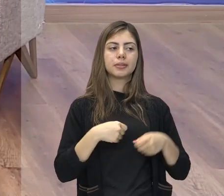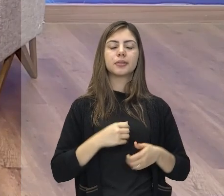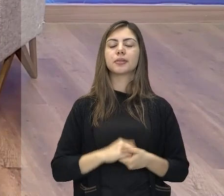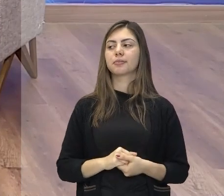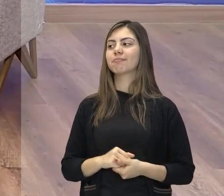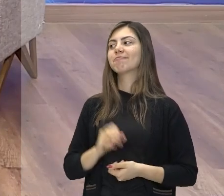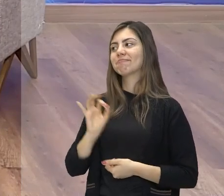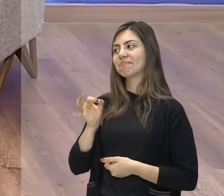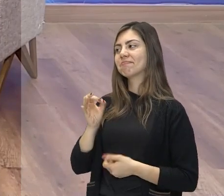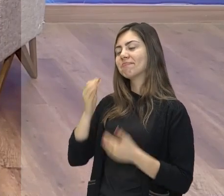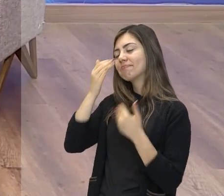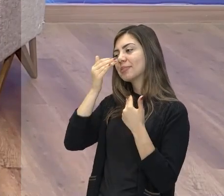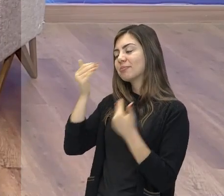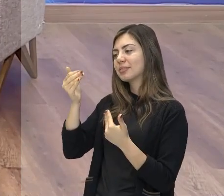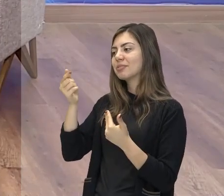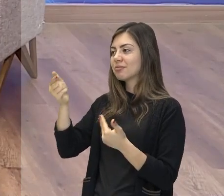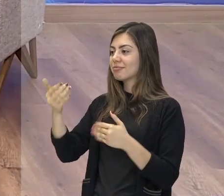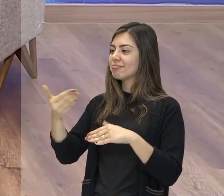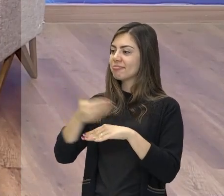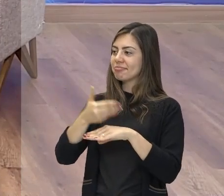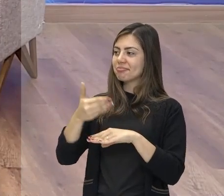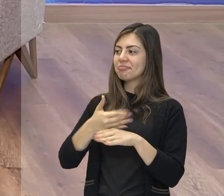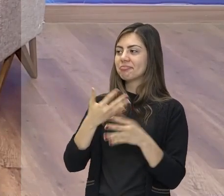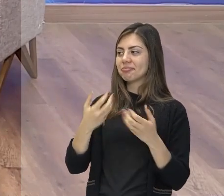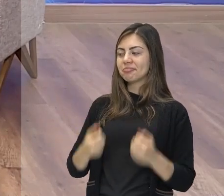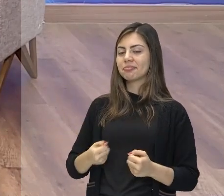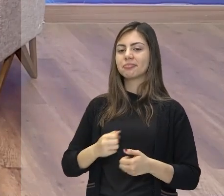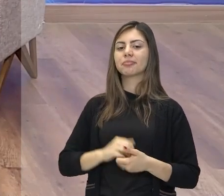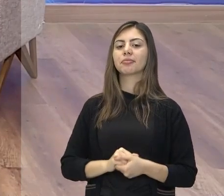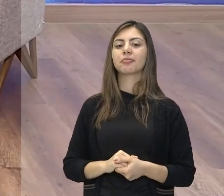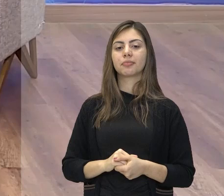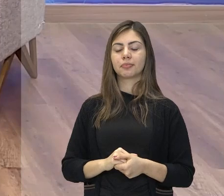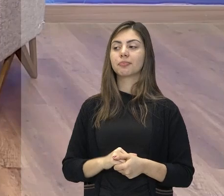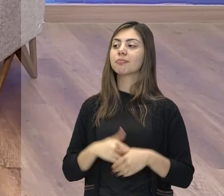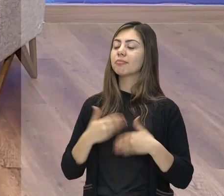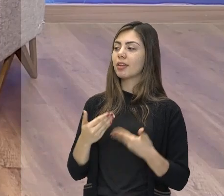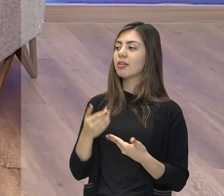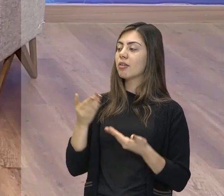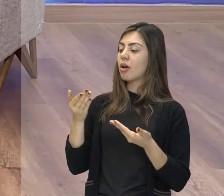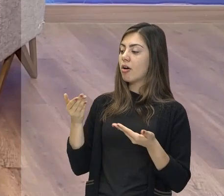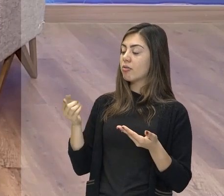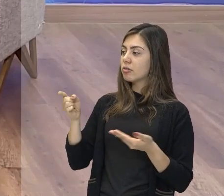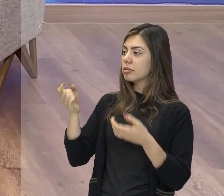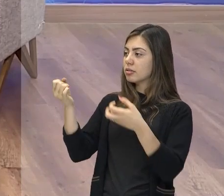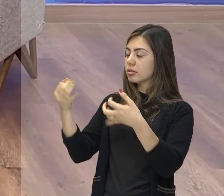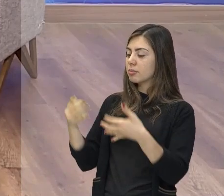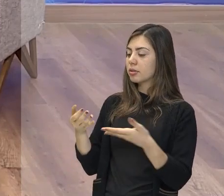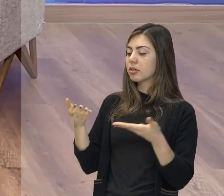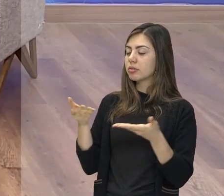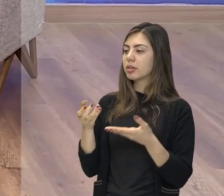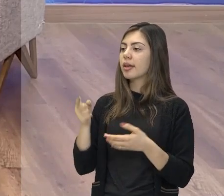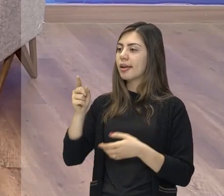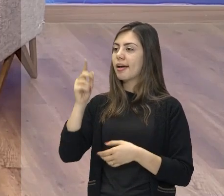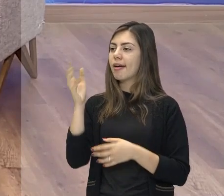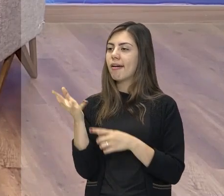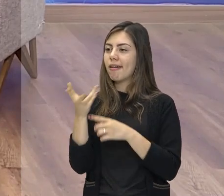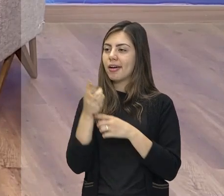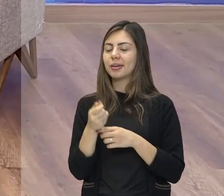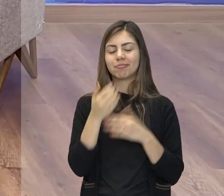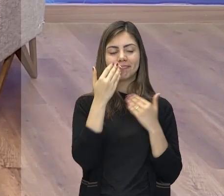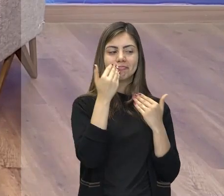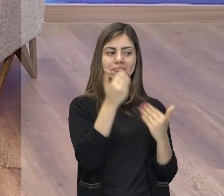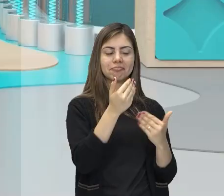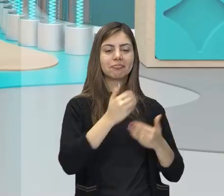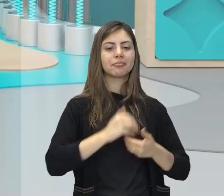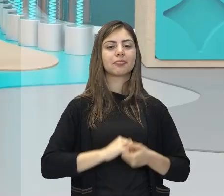Nanda. Agradeço a sua participação. Agradeço por estar aqui compartilhando também a sua arte. Eu que agradeço,